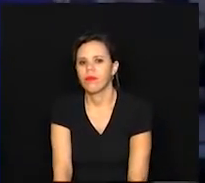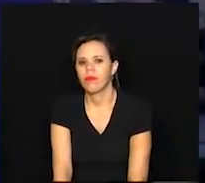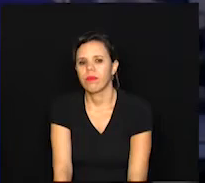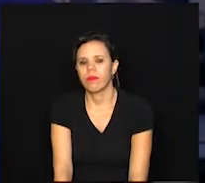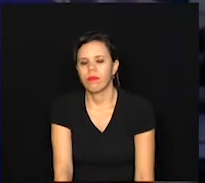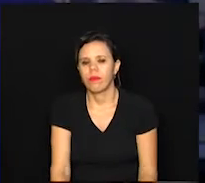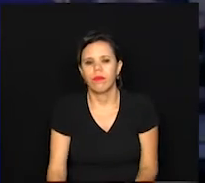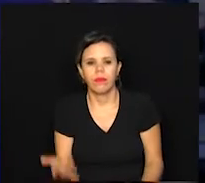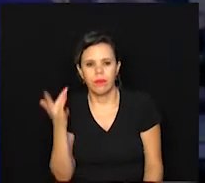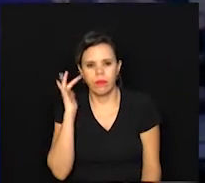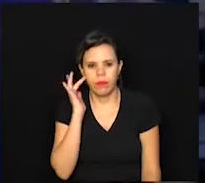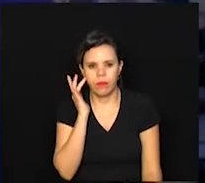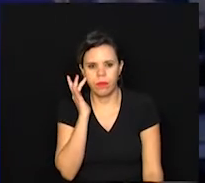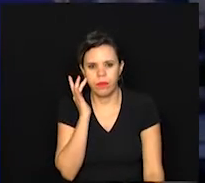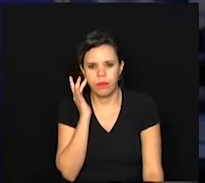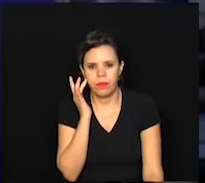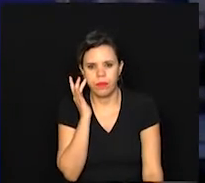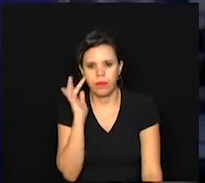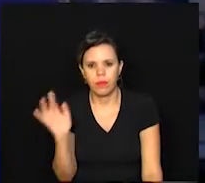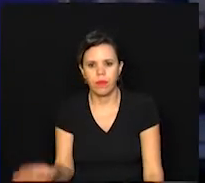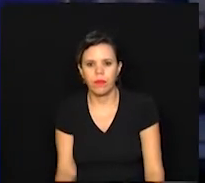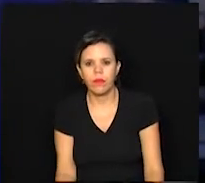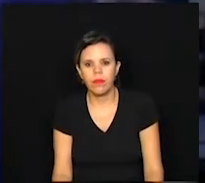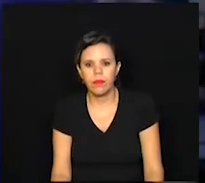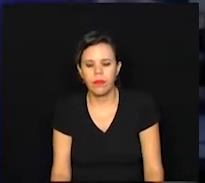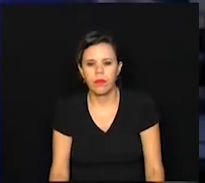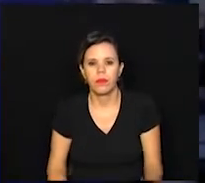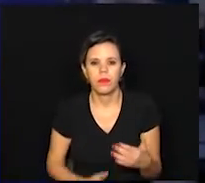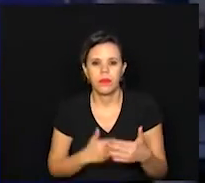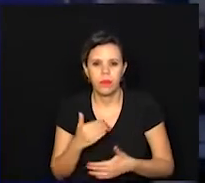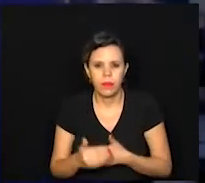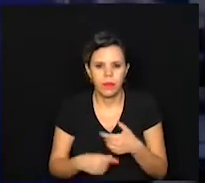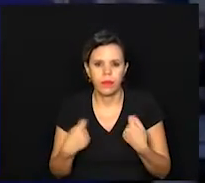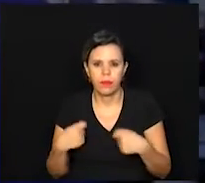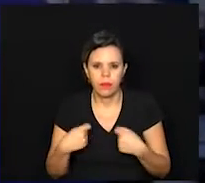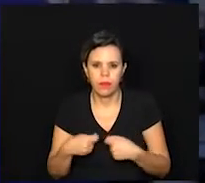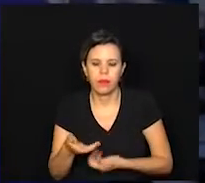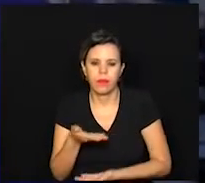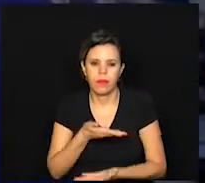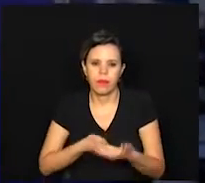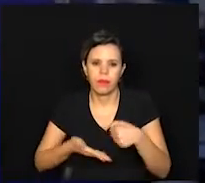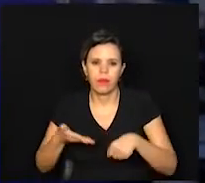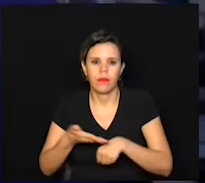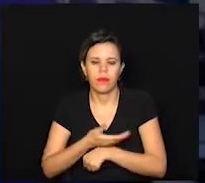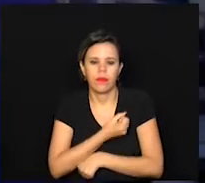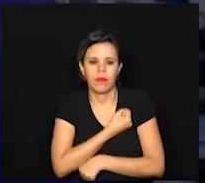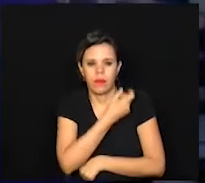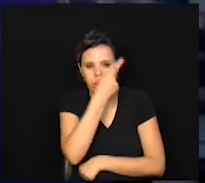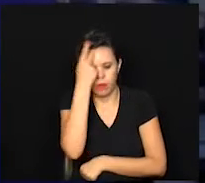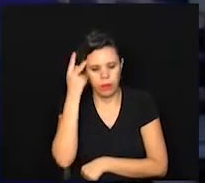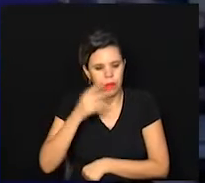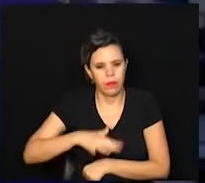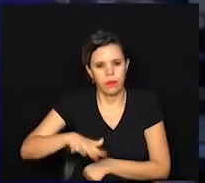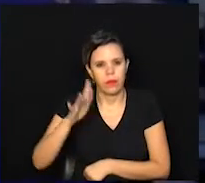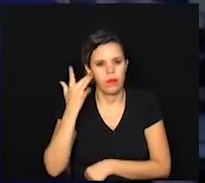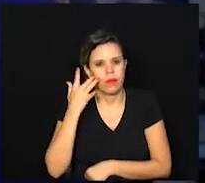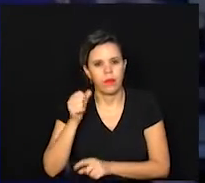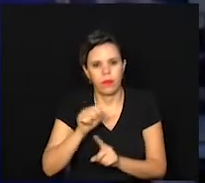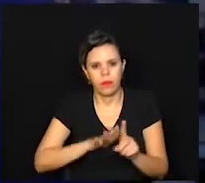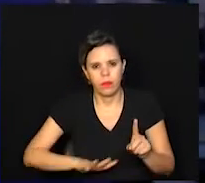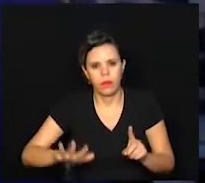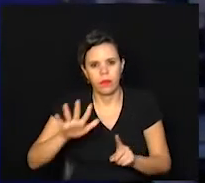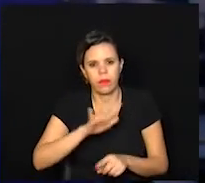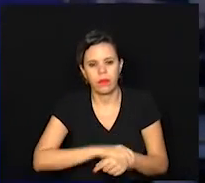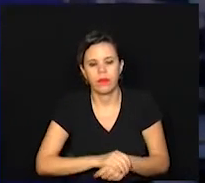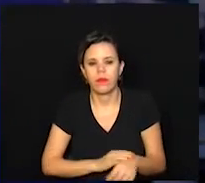eu acho que esse processo deve envolver o maior número possível de pessoas, eu acho sociedade civil,